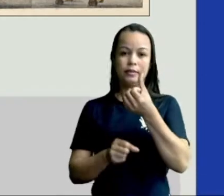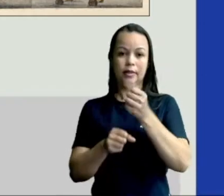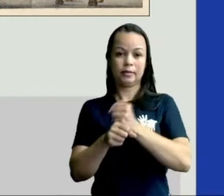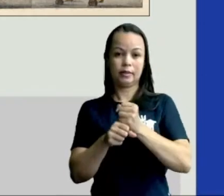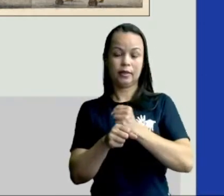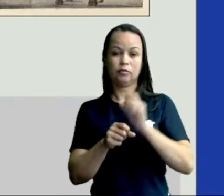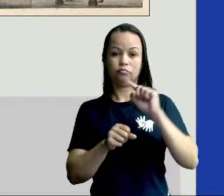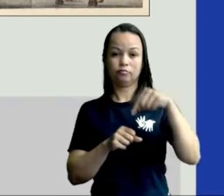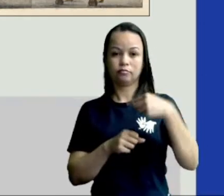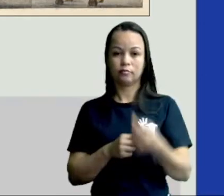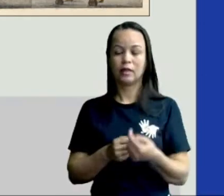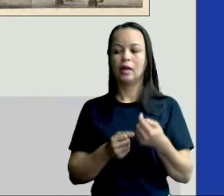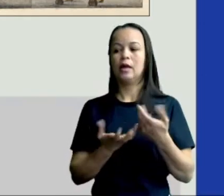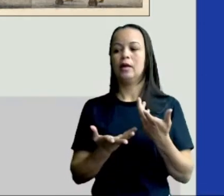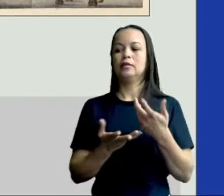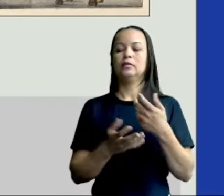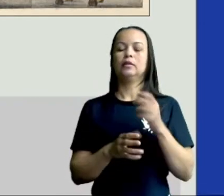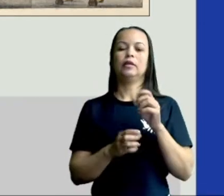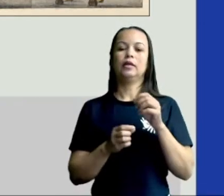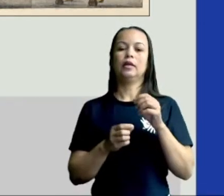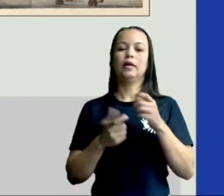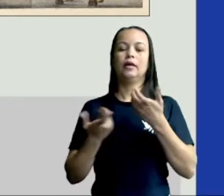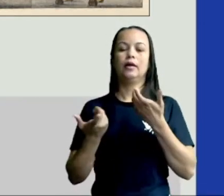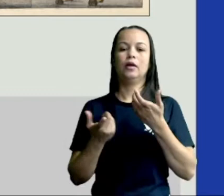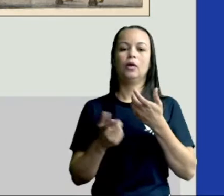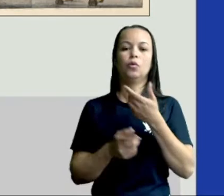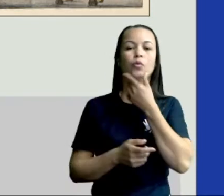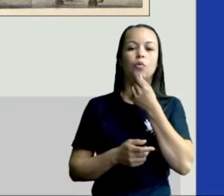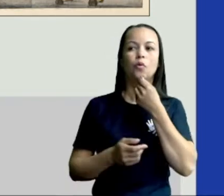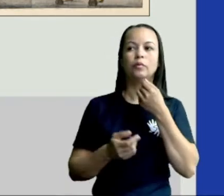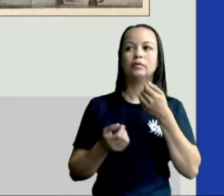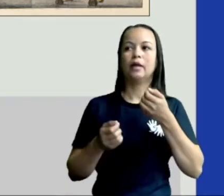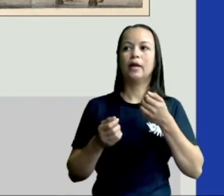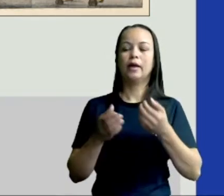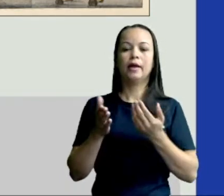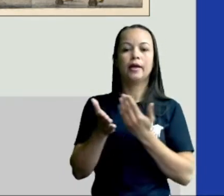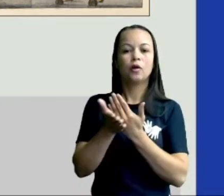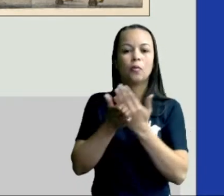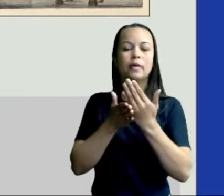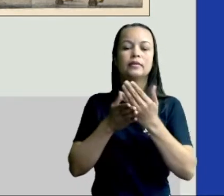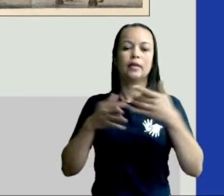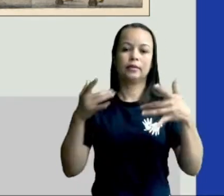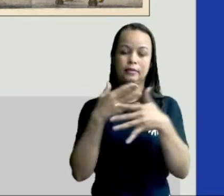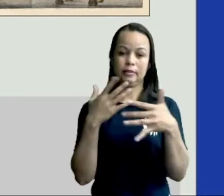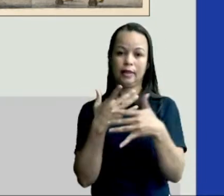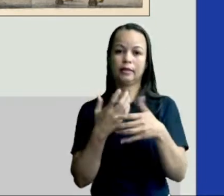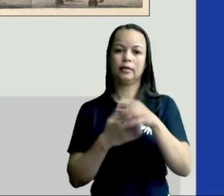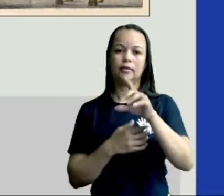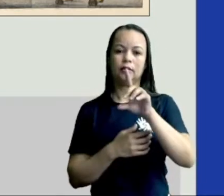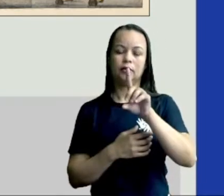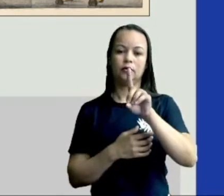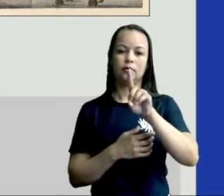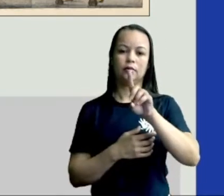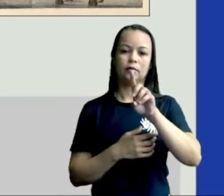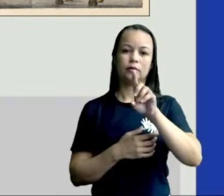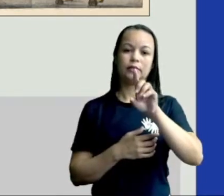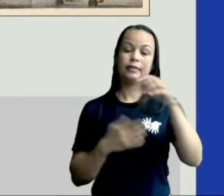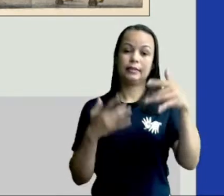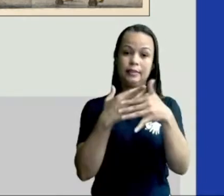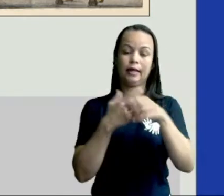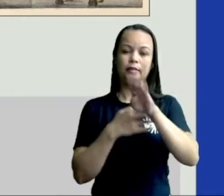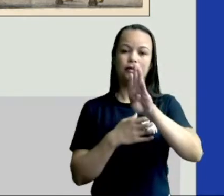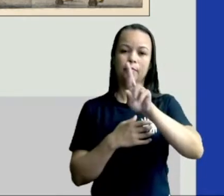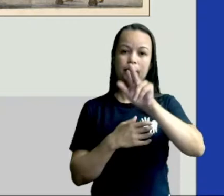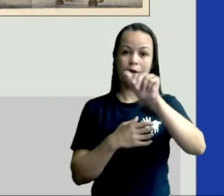Braga ter fundado nosso povoado, exatamente no dia 15 de fevereiro de 1630, os holandeses